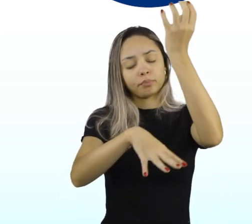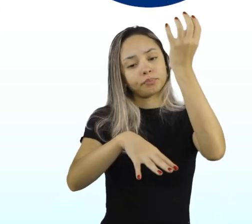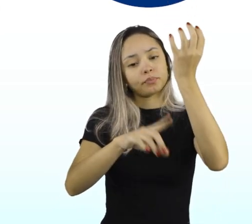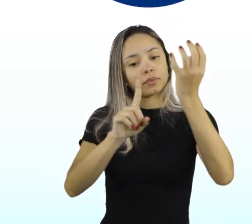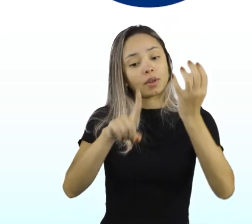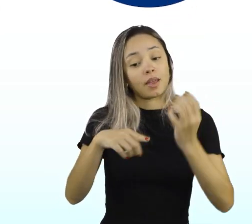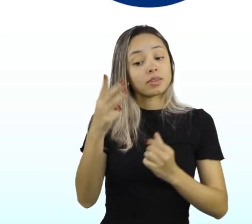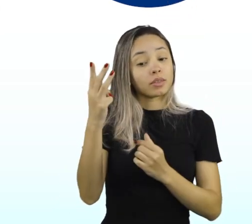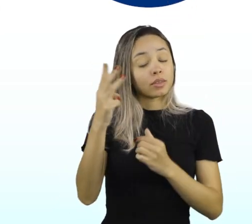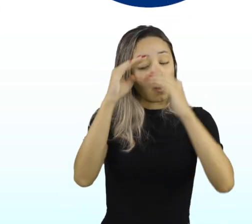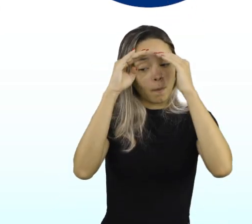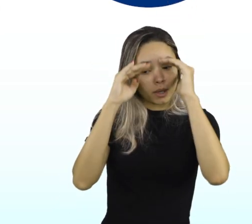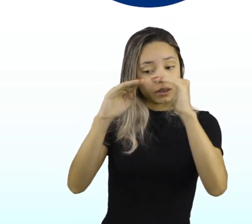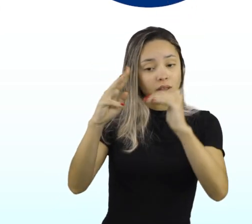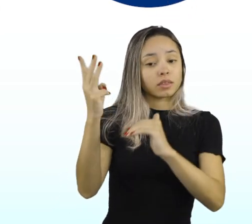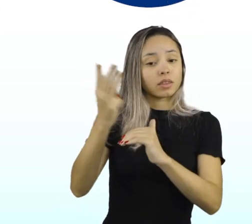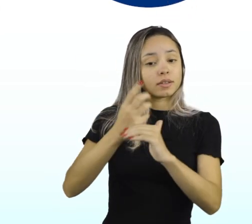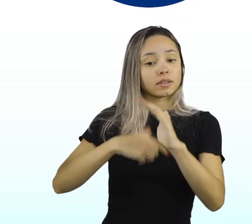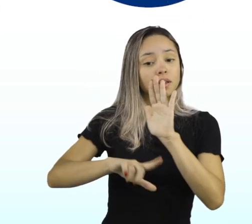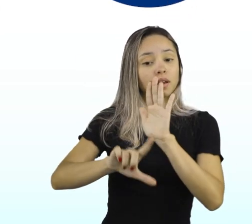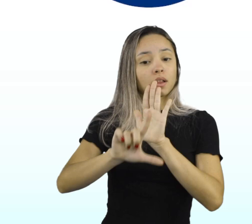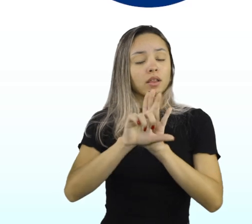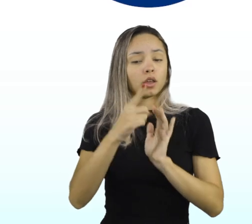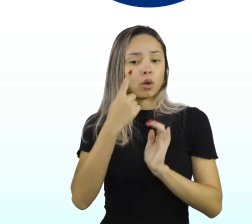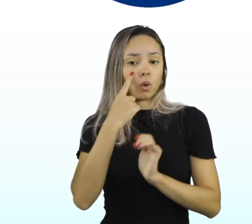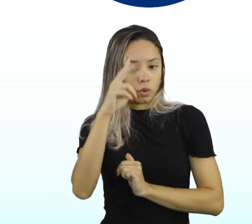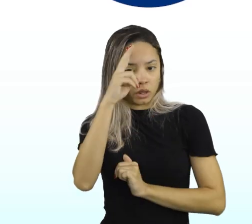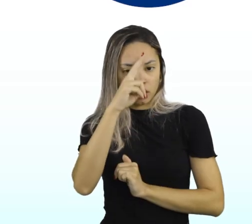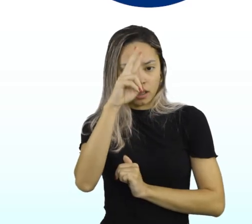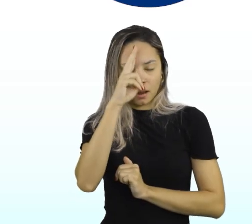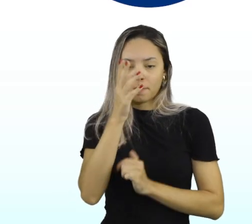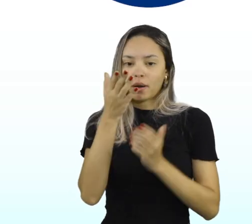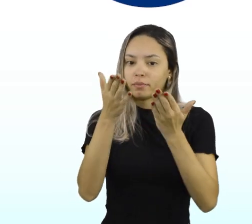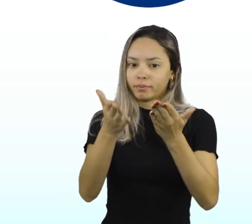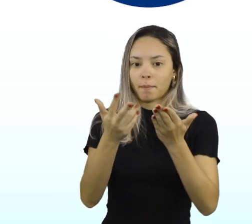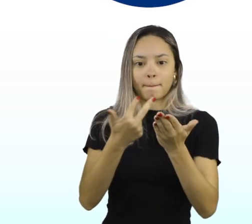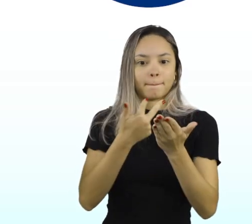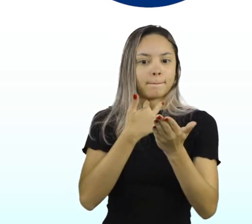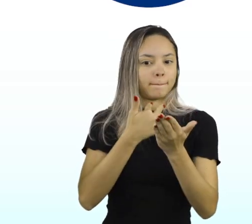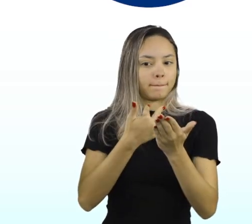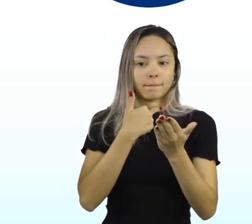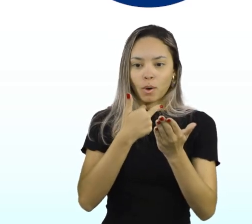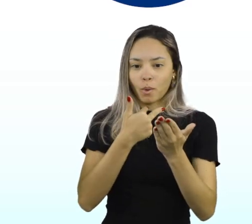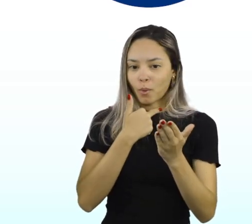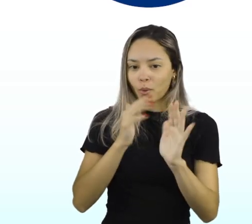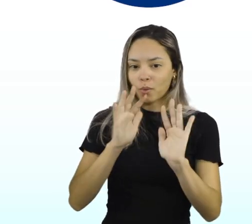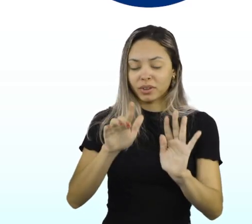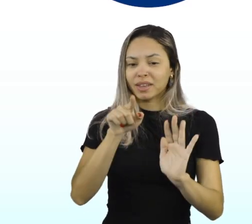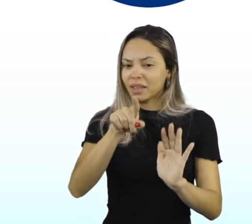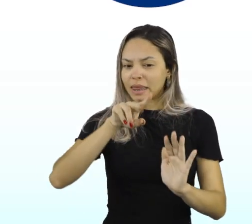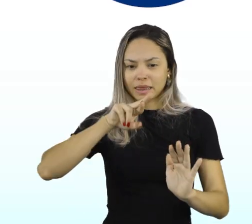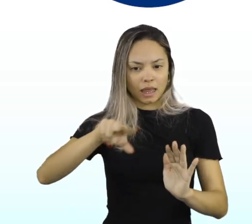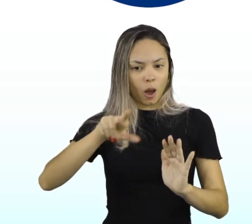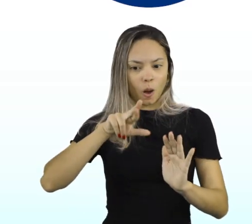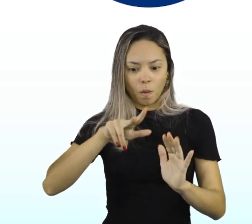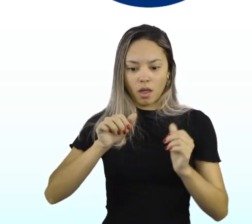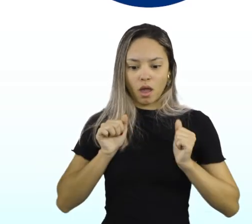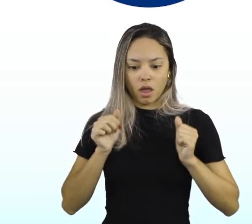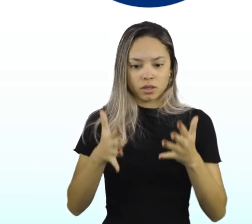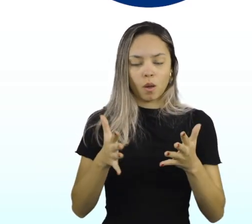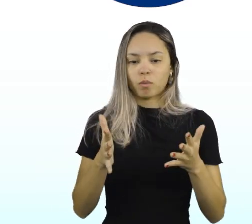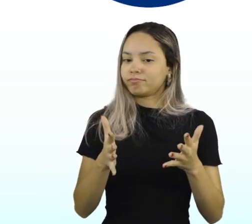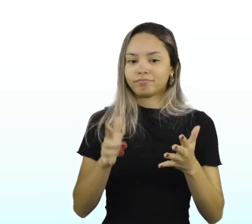à terceira lei de Newton. E aí, lembre-se, reagir a uma ação não é a reação, e sim